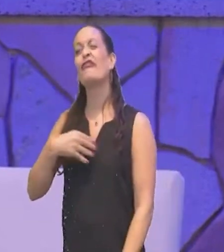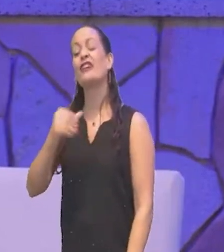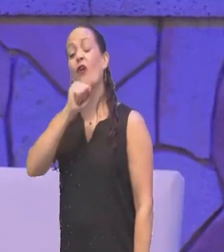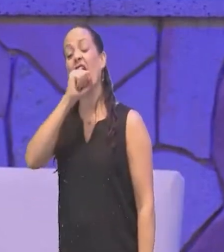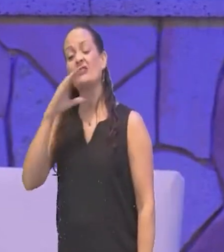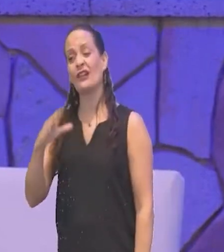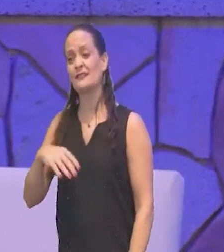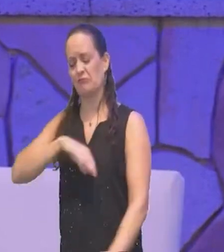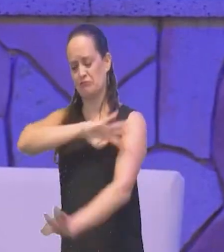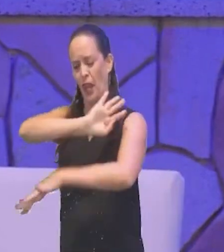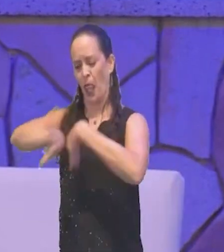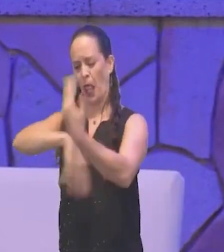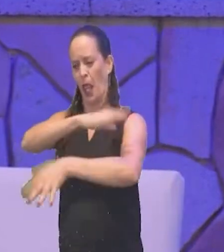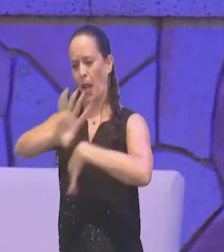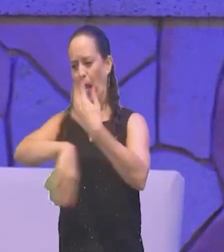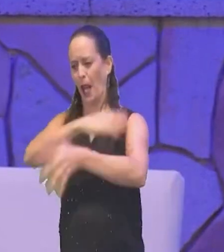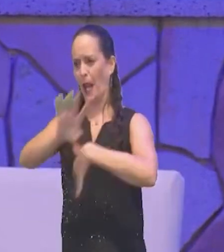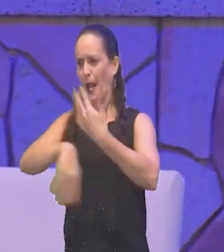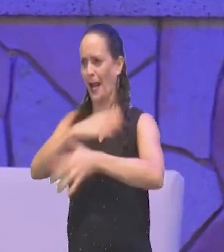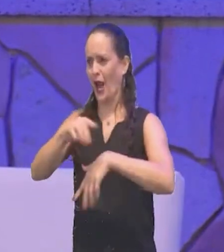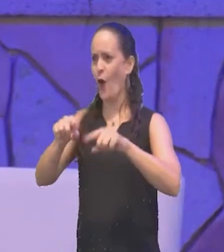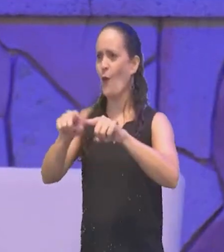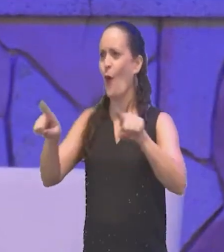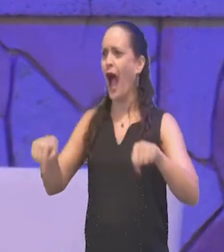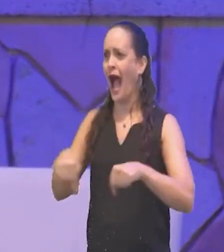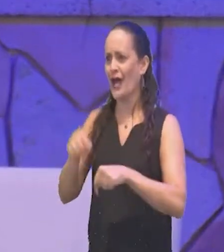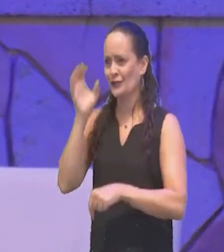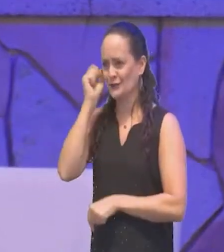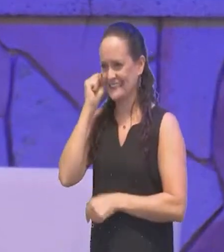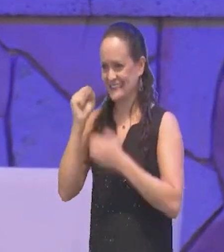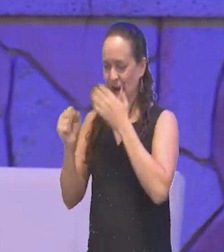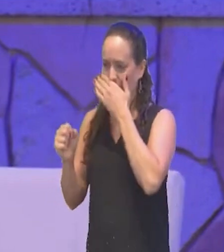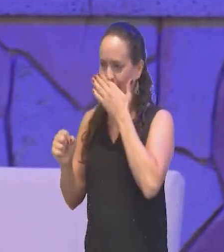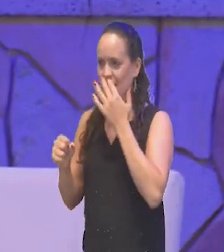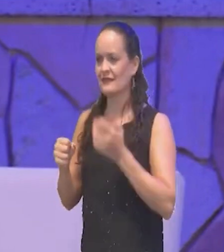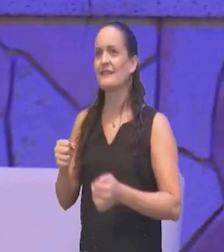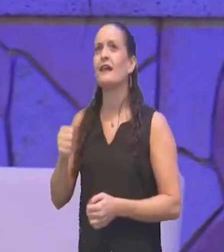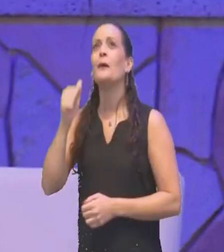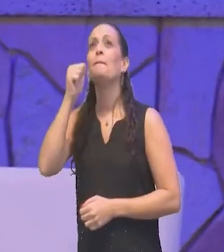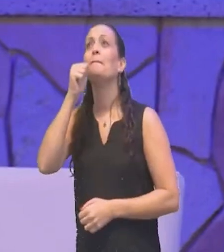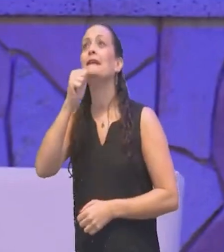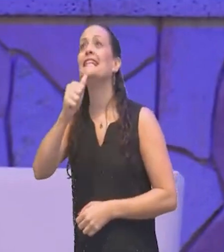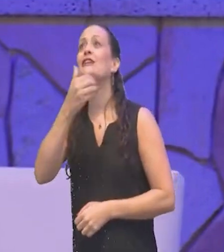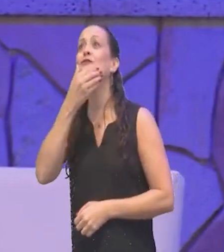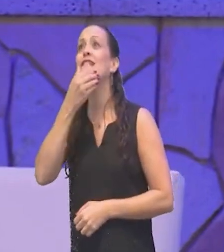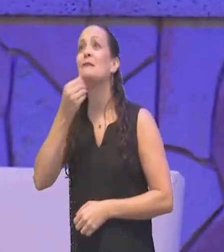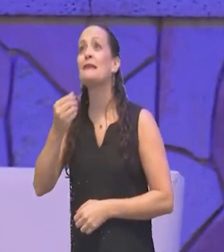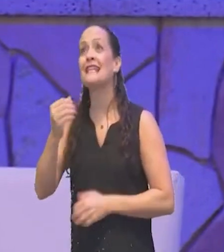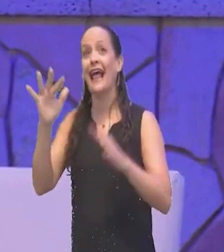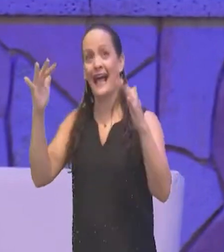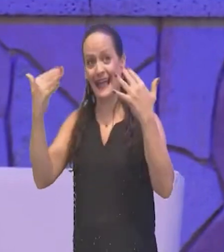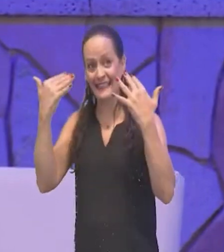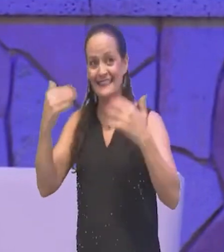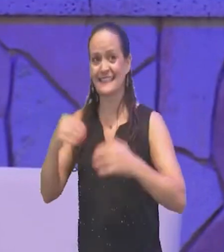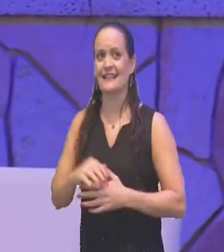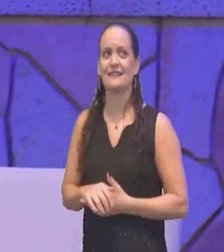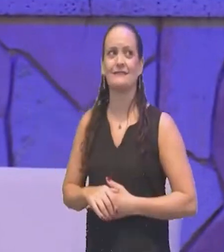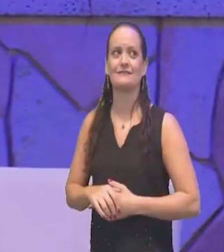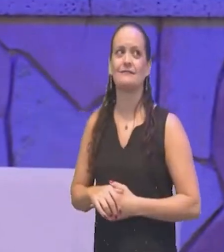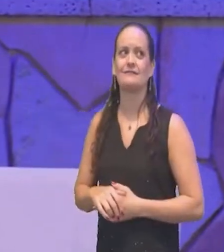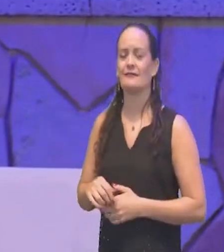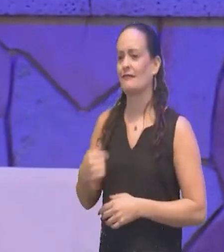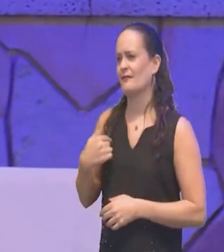estou dizendo. Se depender de mim, meninos e meninas, prestem atenção, eu não